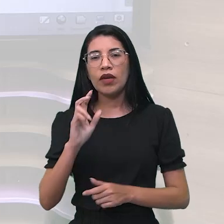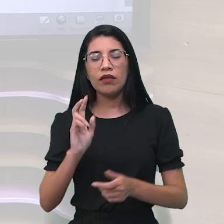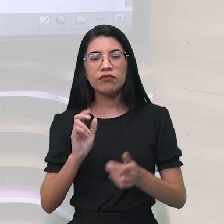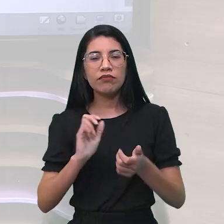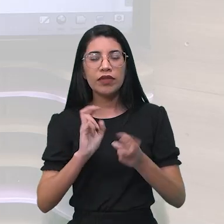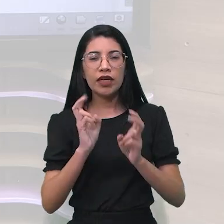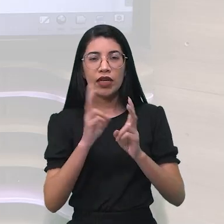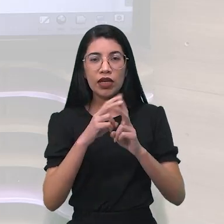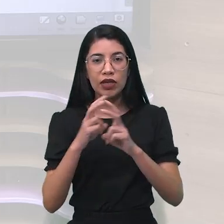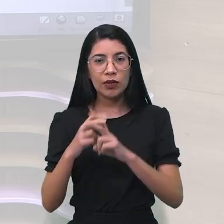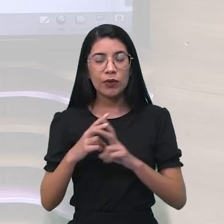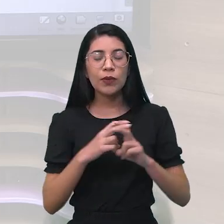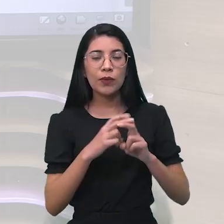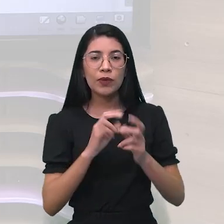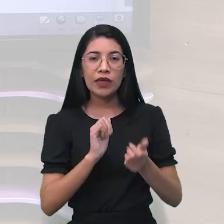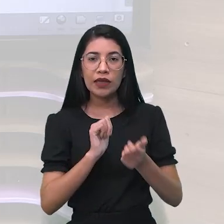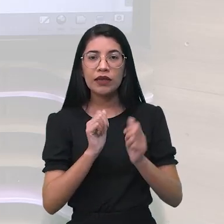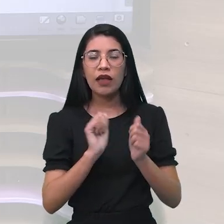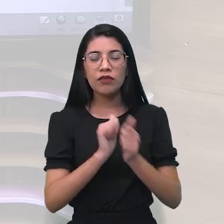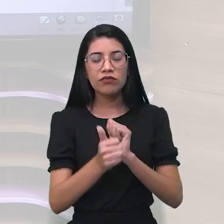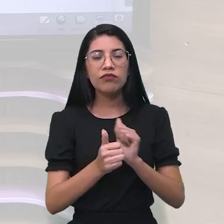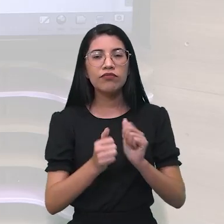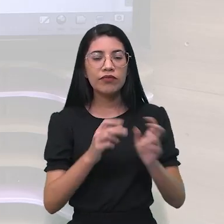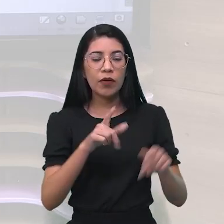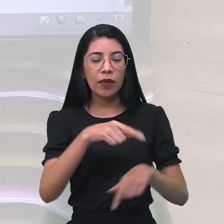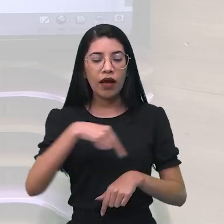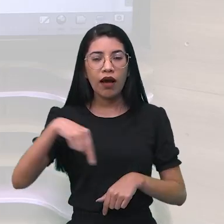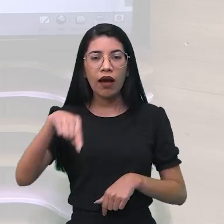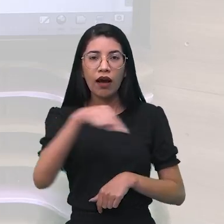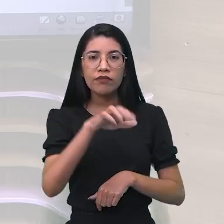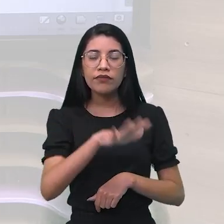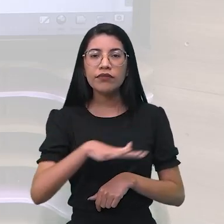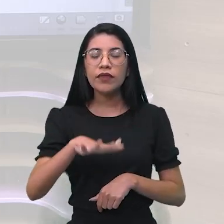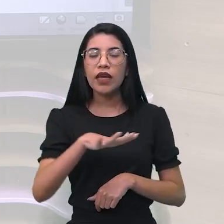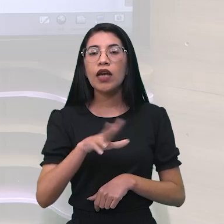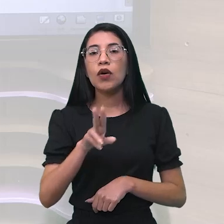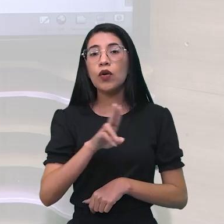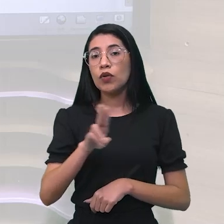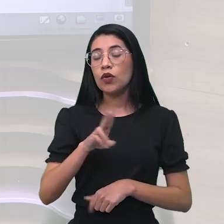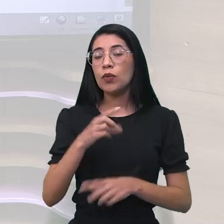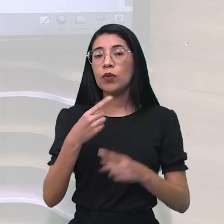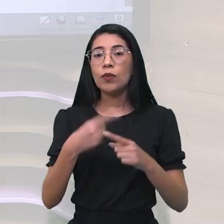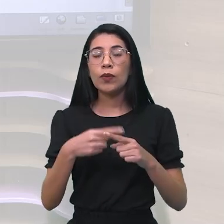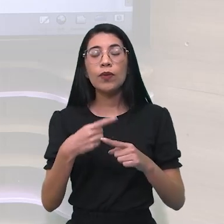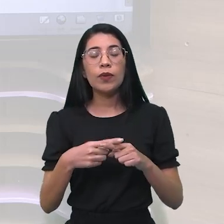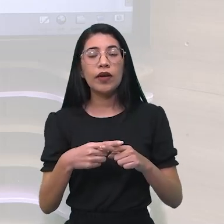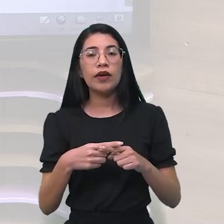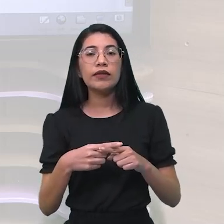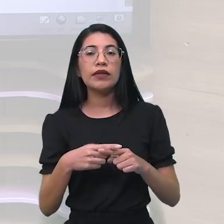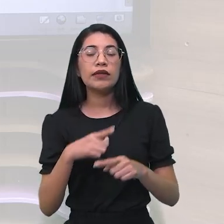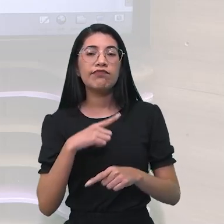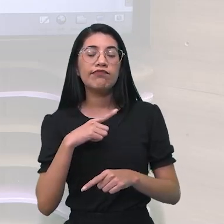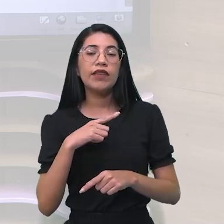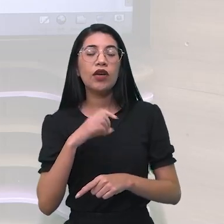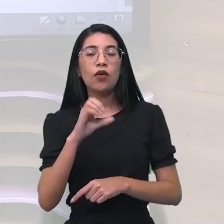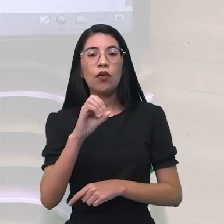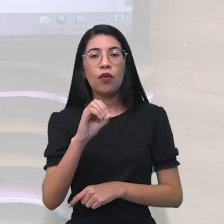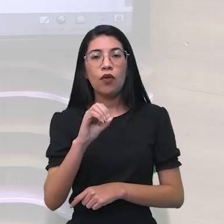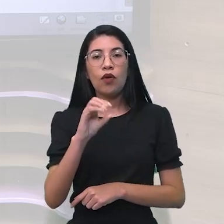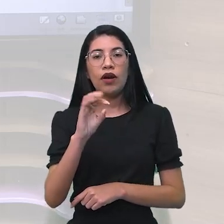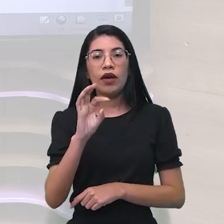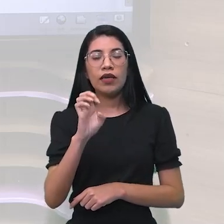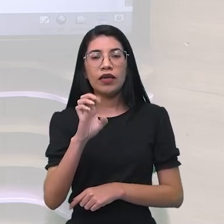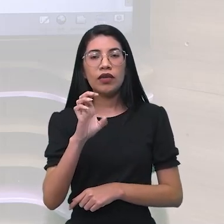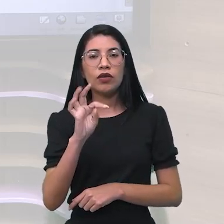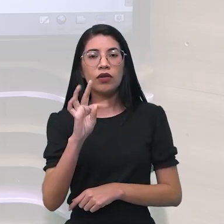esporte. Ali, o octógono, ele recebe aquele nome não por acaso, tá? Ele recebe o nome de octógono porque